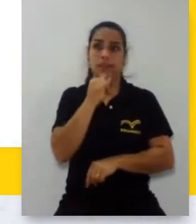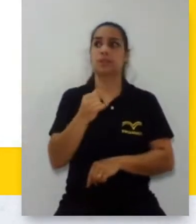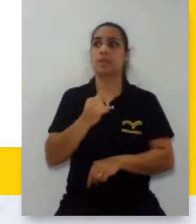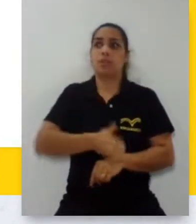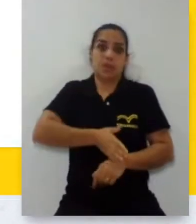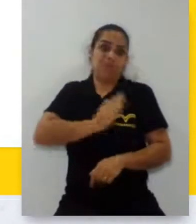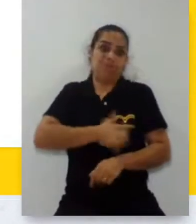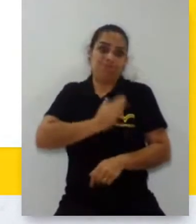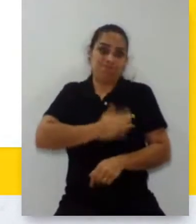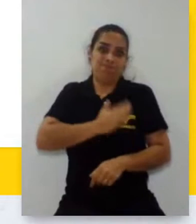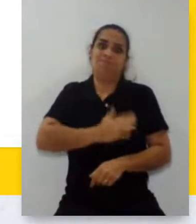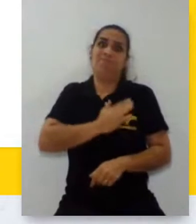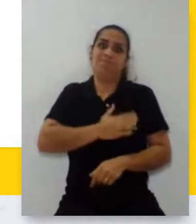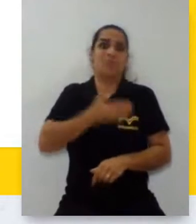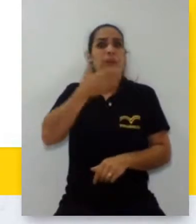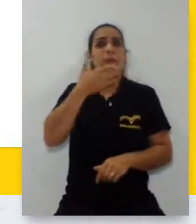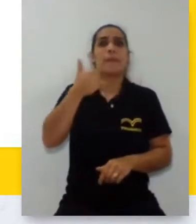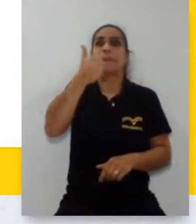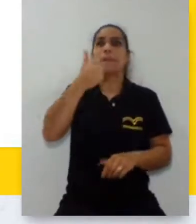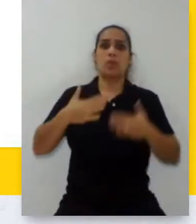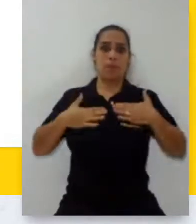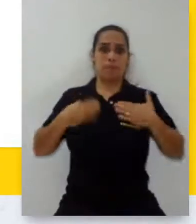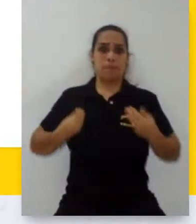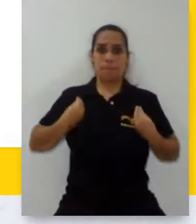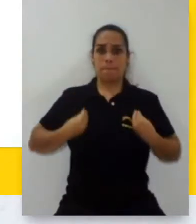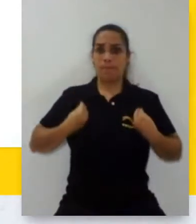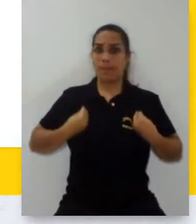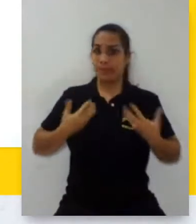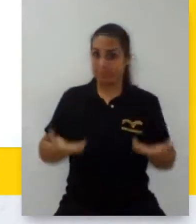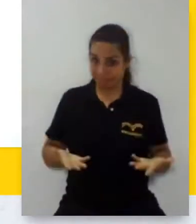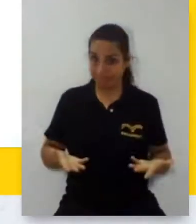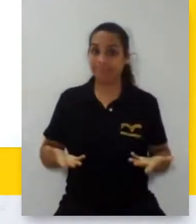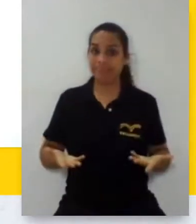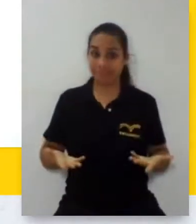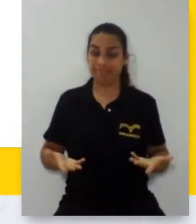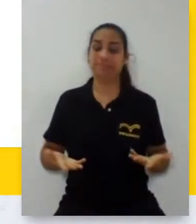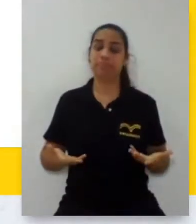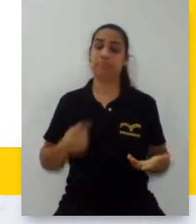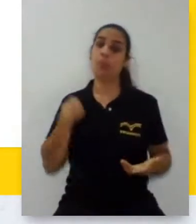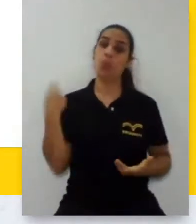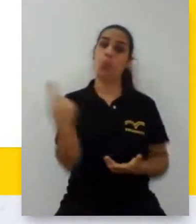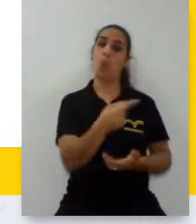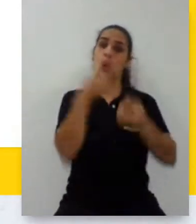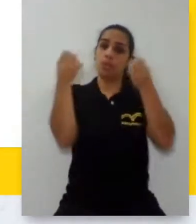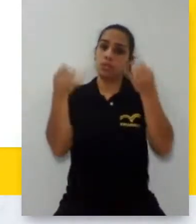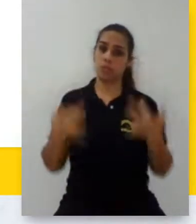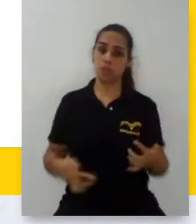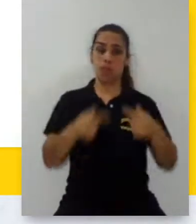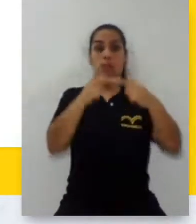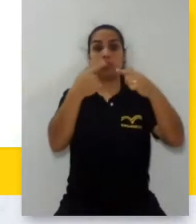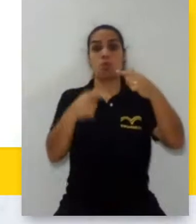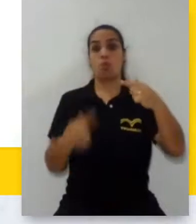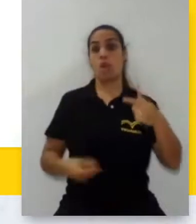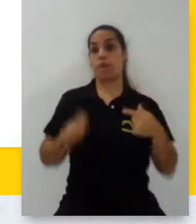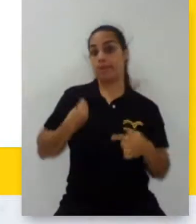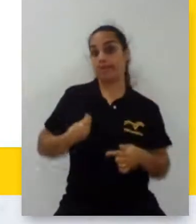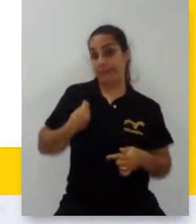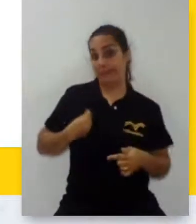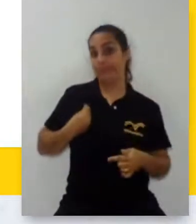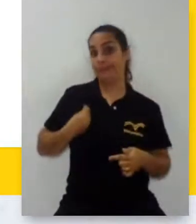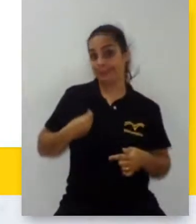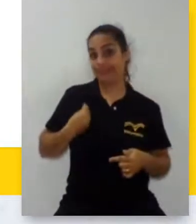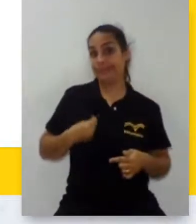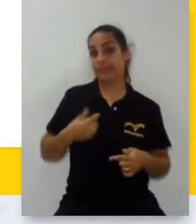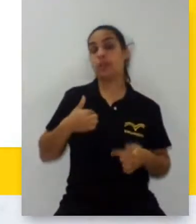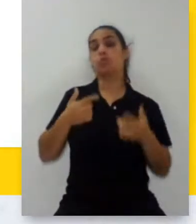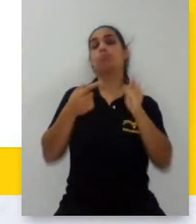cardiovascular? Só um detalhe, nós estamos falando de qualidade de vida, eu queria colocar para vocês aqui nessa figura a questão